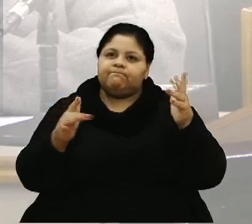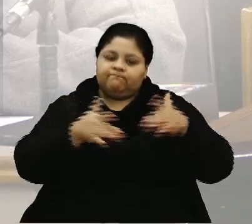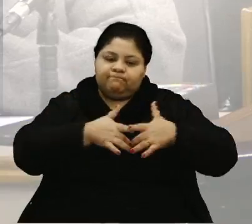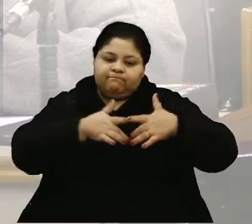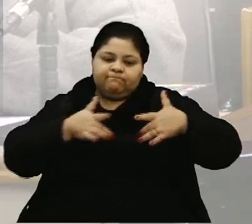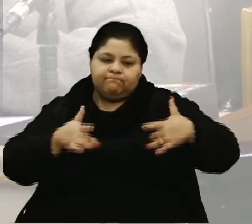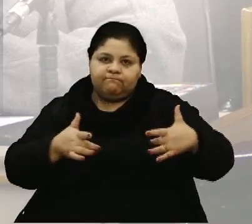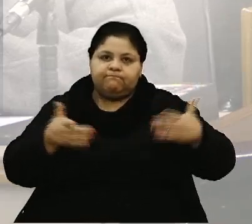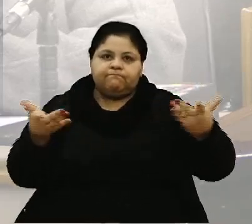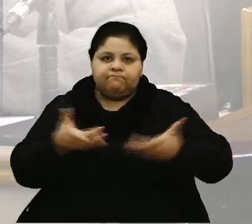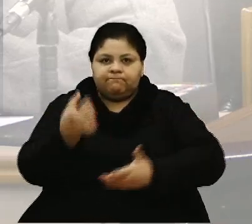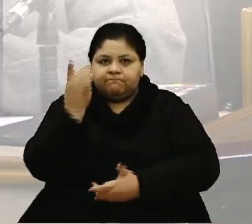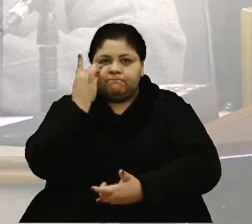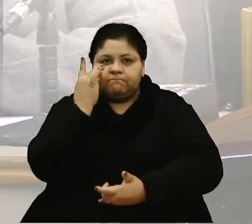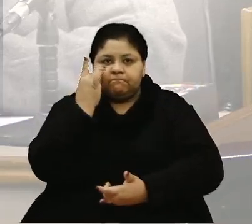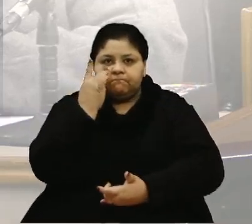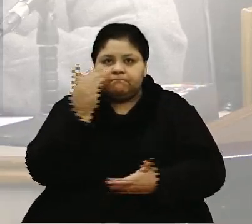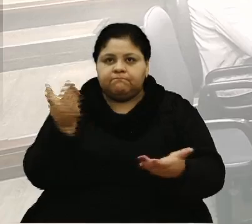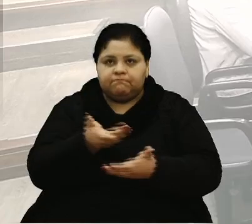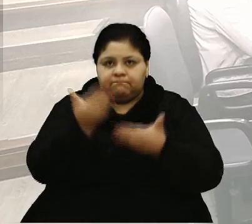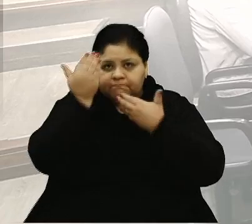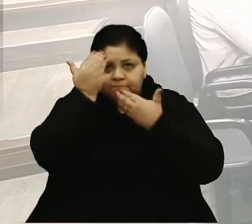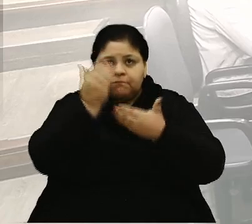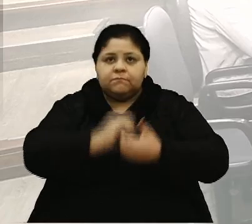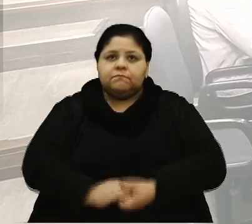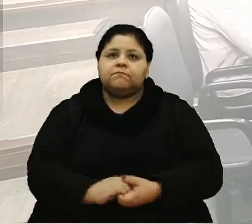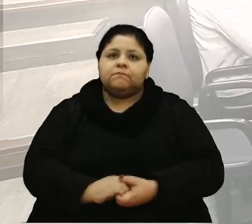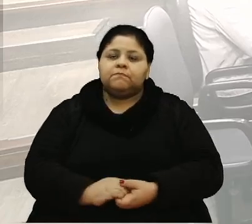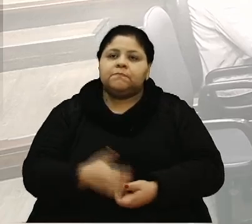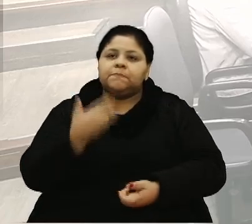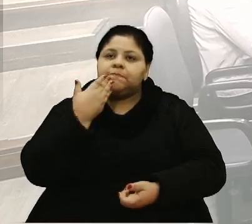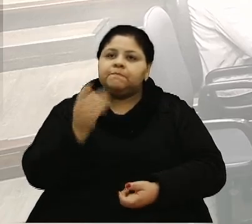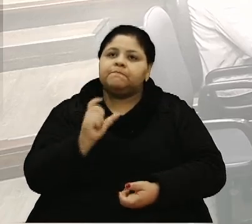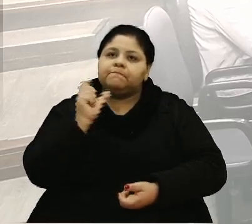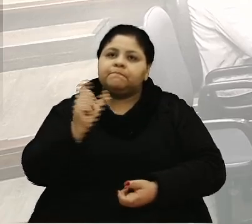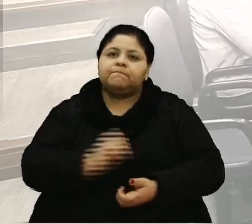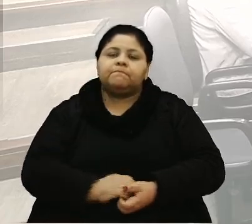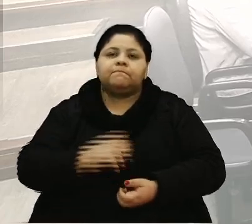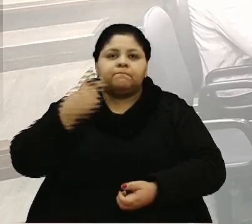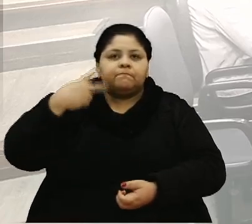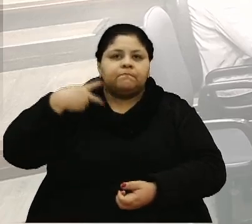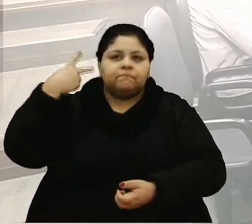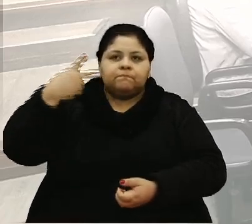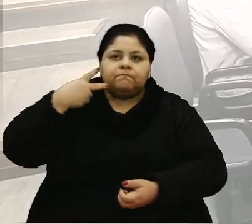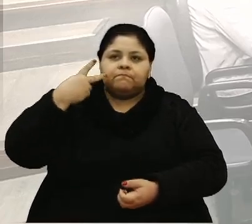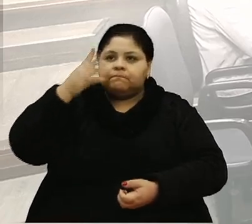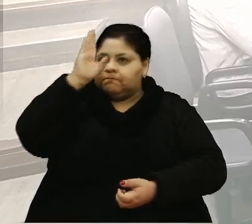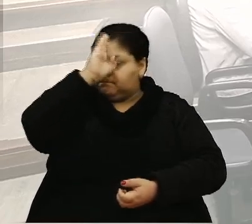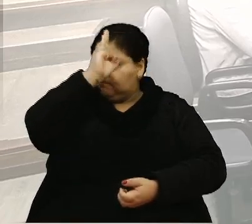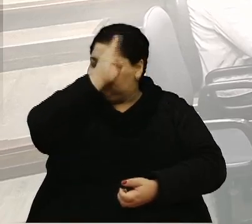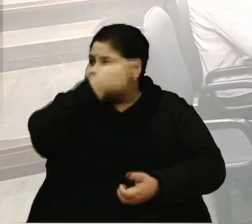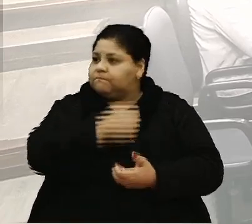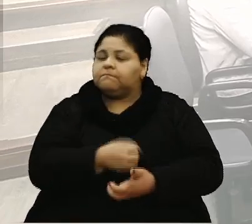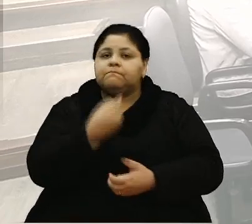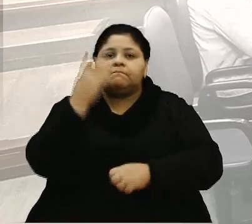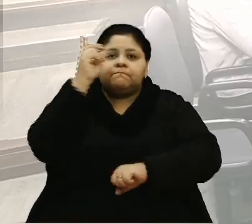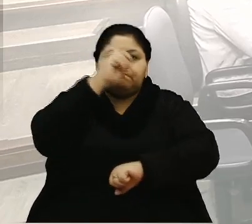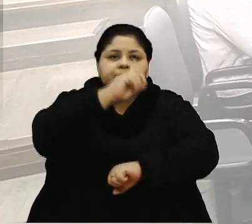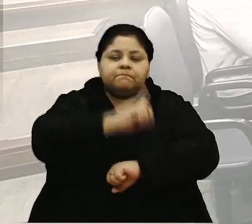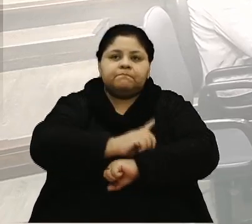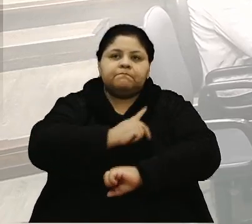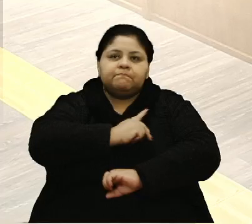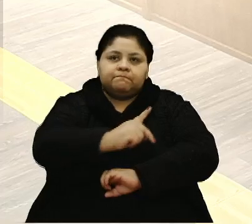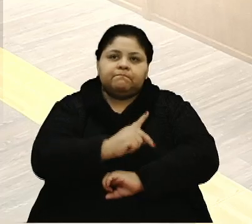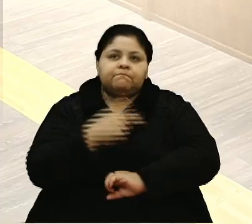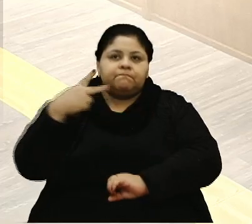que se fazem presente na sessão de hoje. Obrigado, presidente. Peço a palavra. Com a palavra, vereador Adriano Bressan. Bom dia, senhora presidente, senhoras